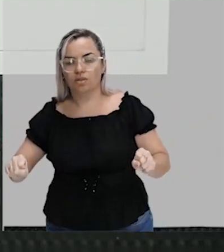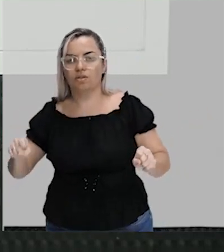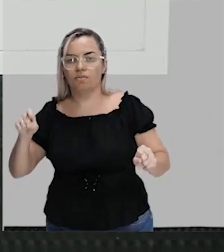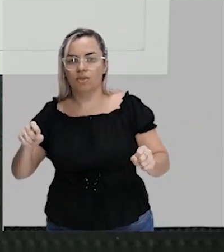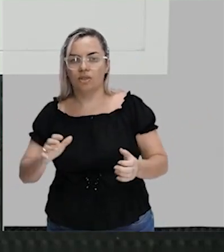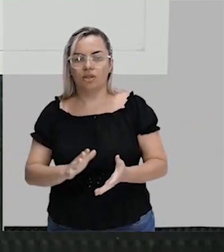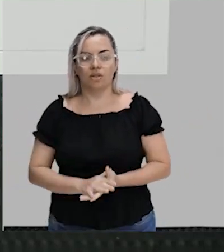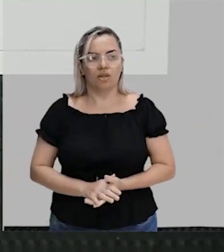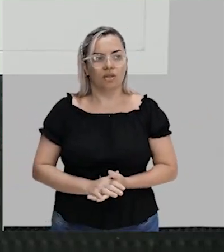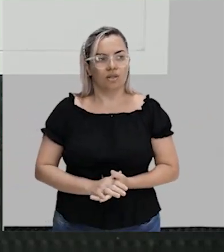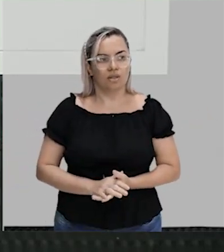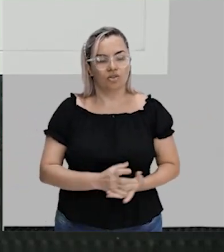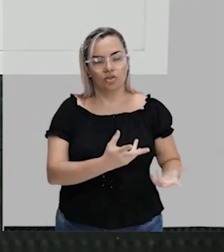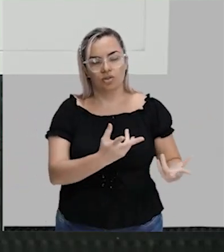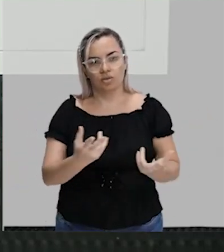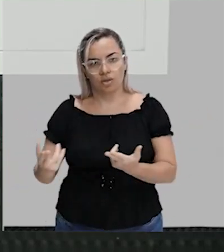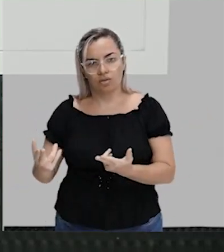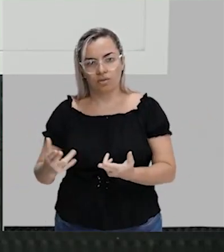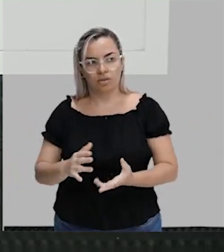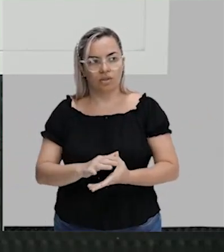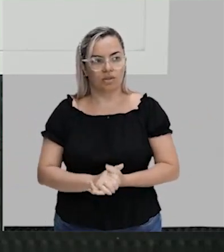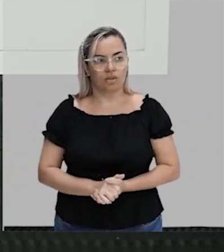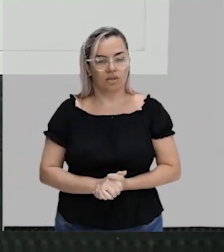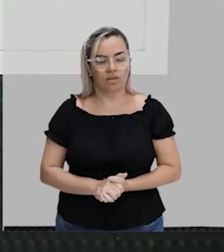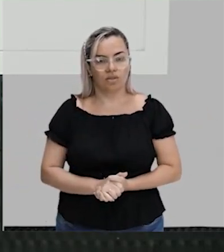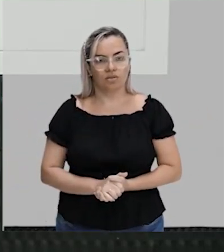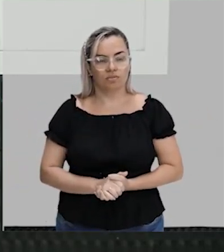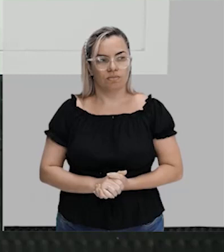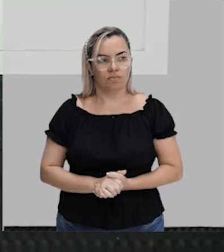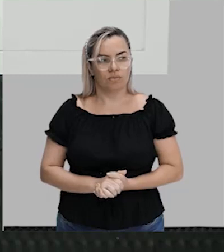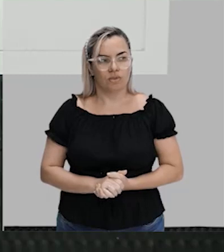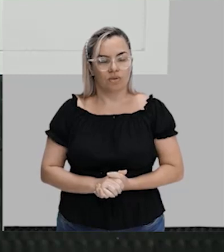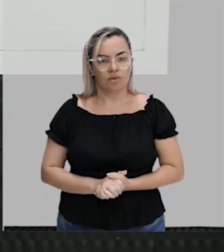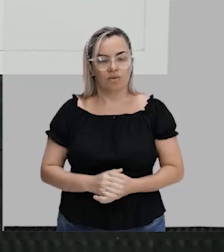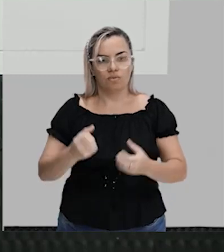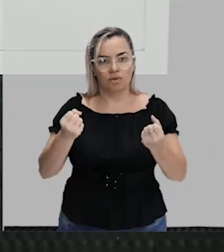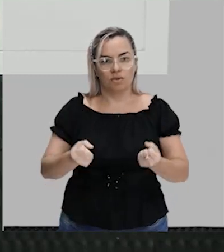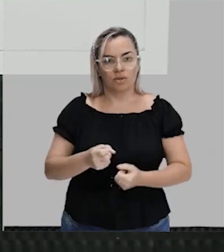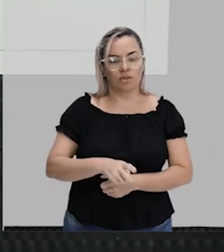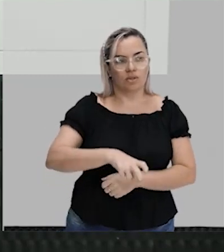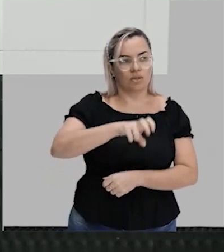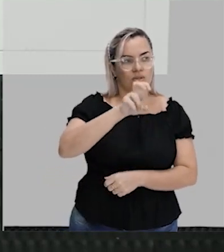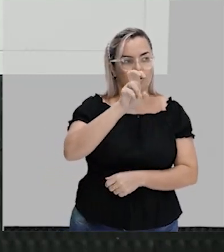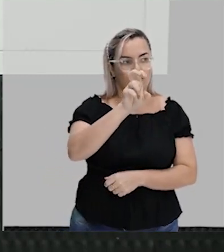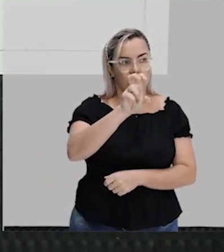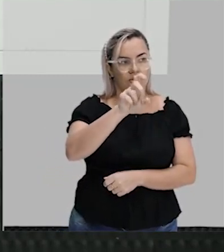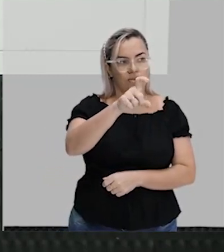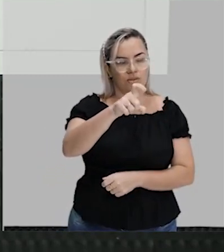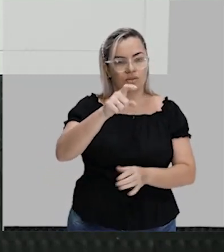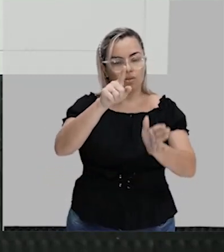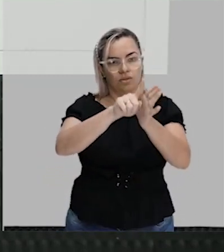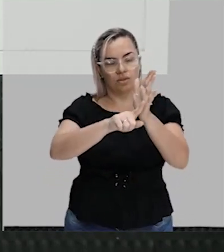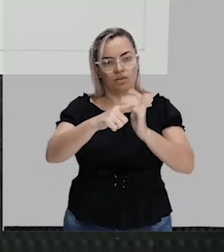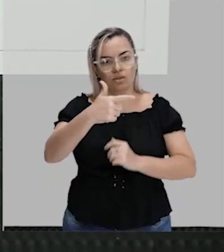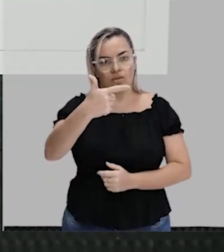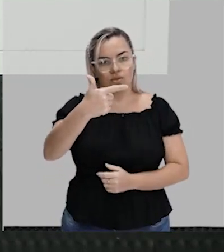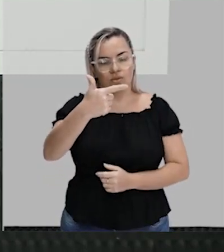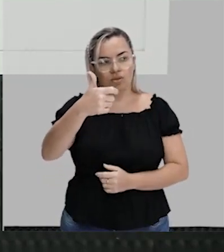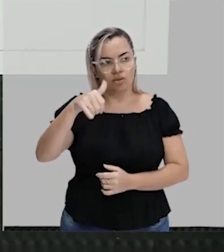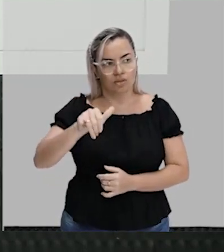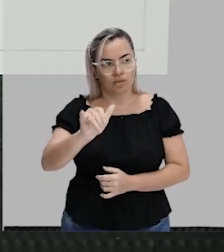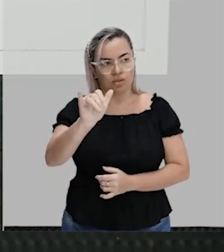que esse x menos 2 Y ele vai ser igual a quem vai ser igual a 4